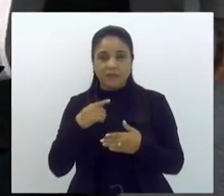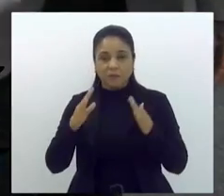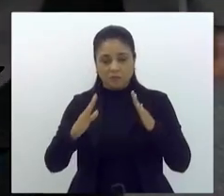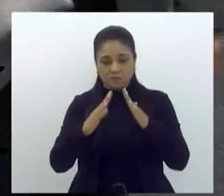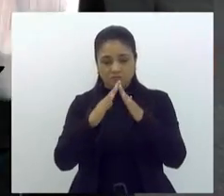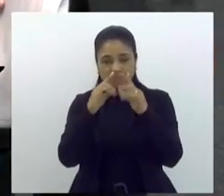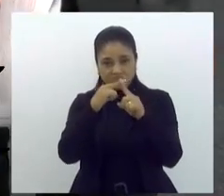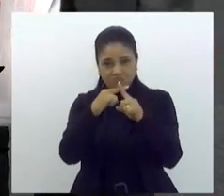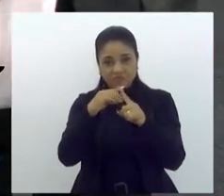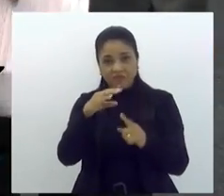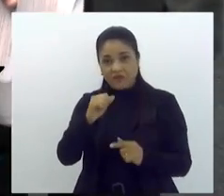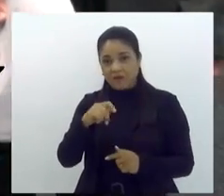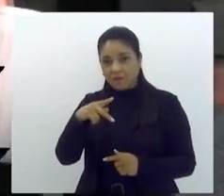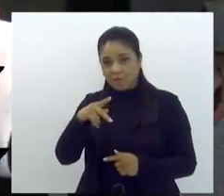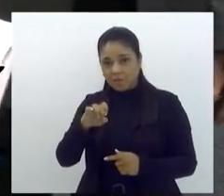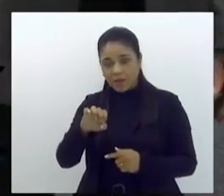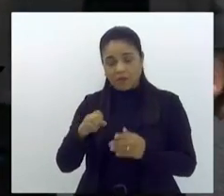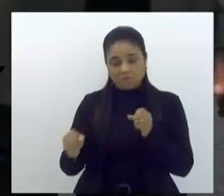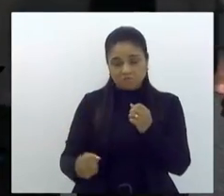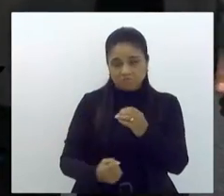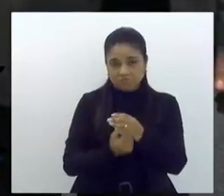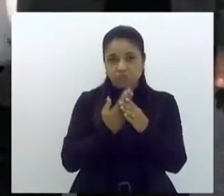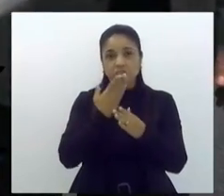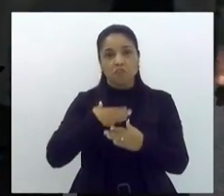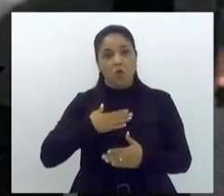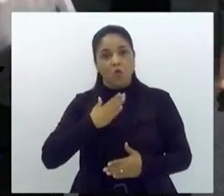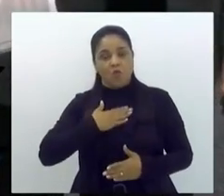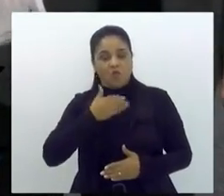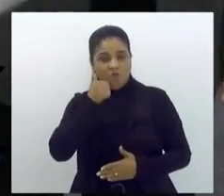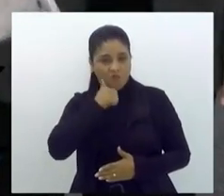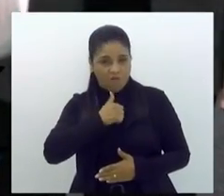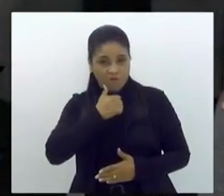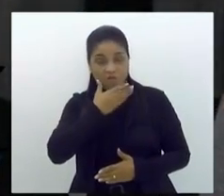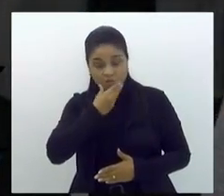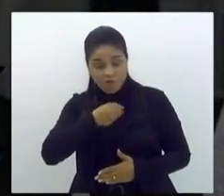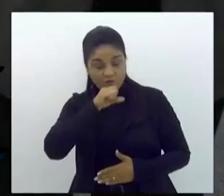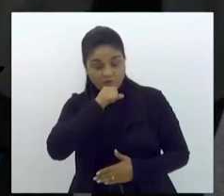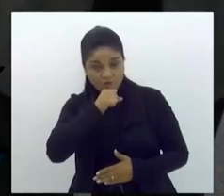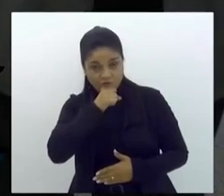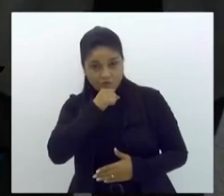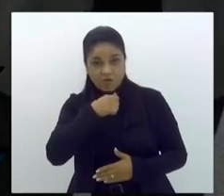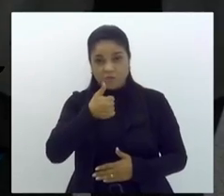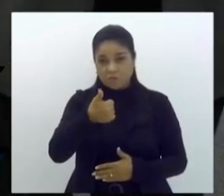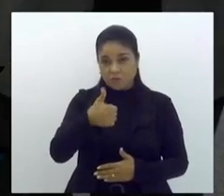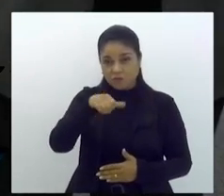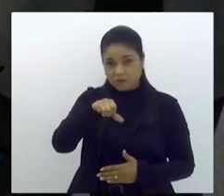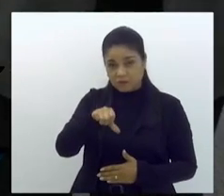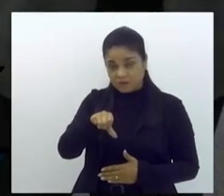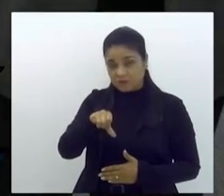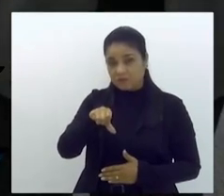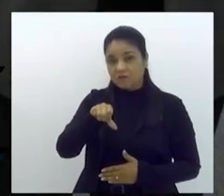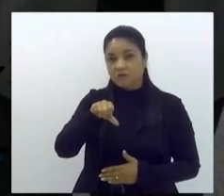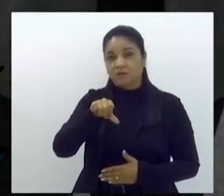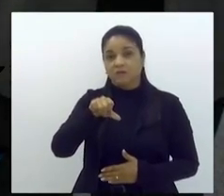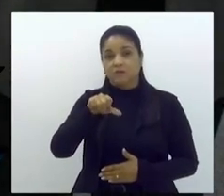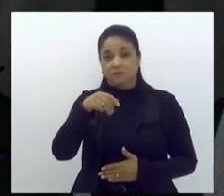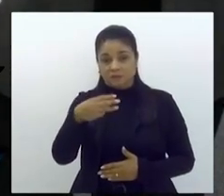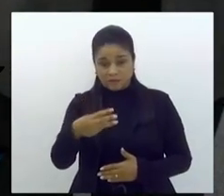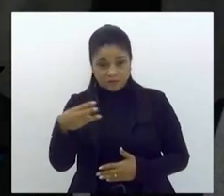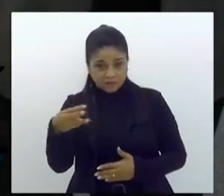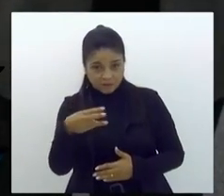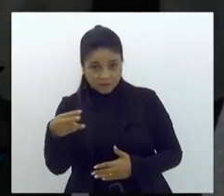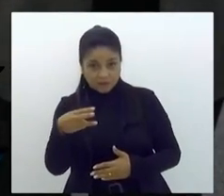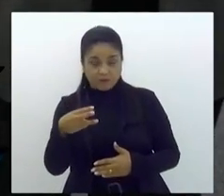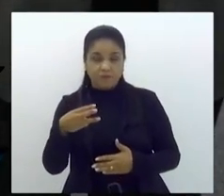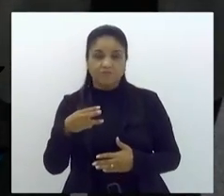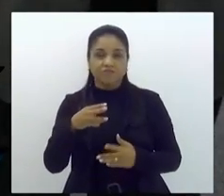construída pelo meu avô Chico Machado em 1933 em homenagem a Nossa Senhora da